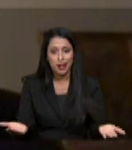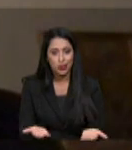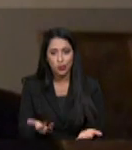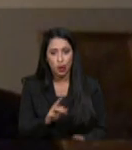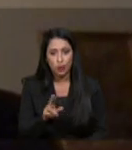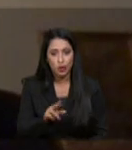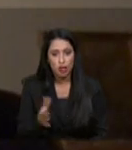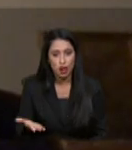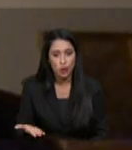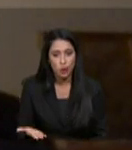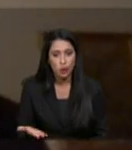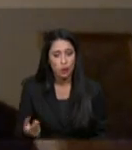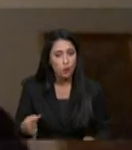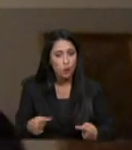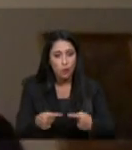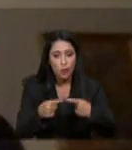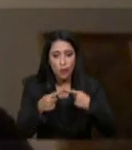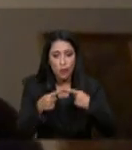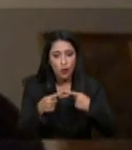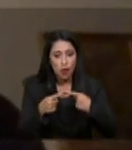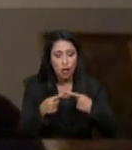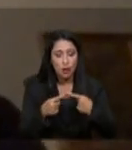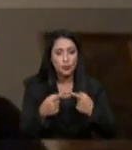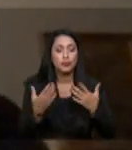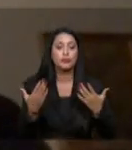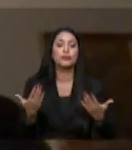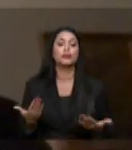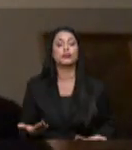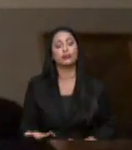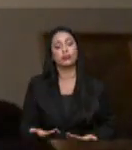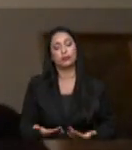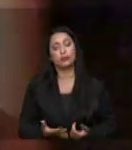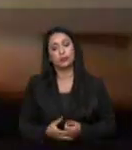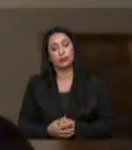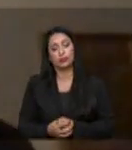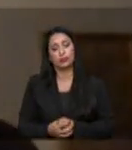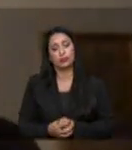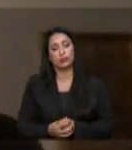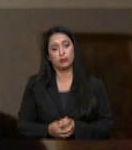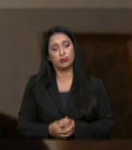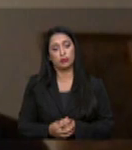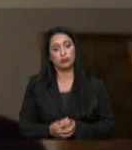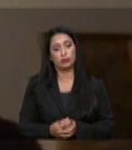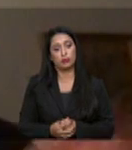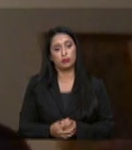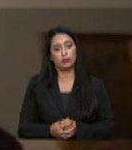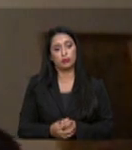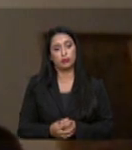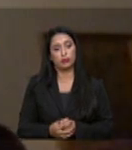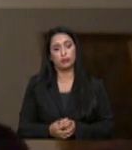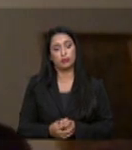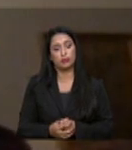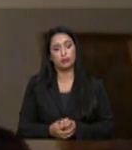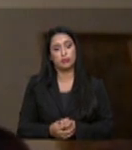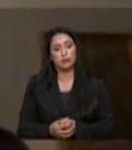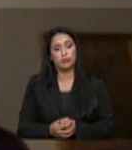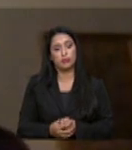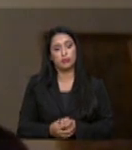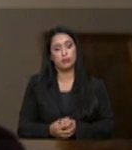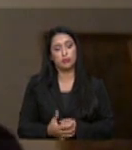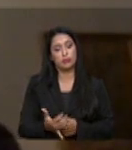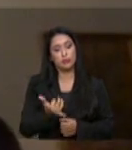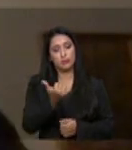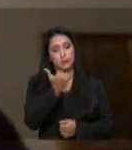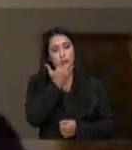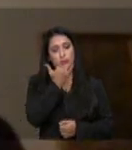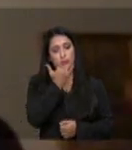atual o e de certa forma e eu coloco aqui lhe permite com